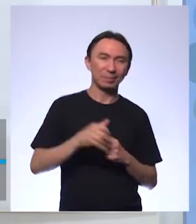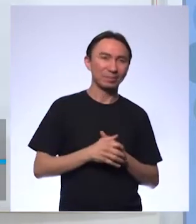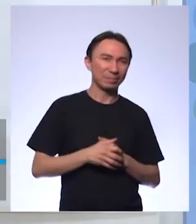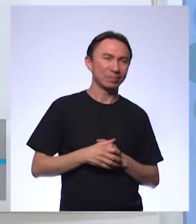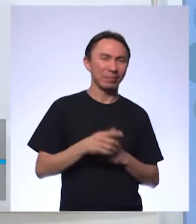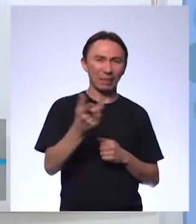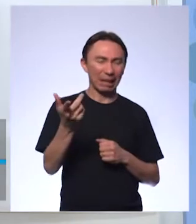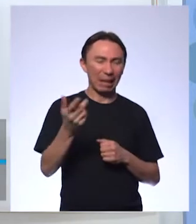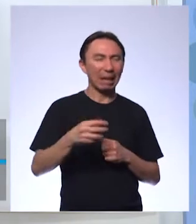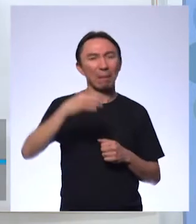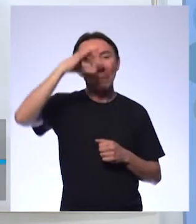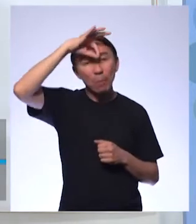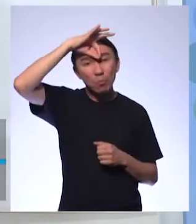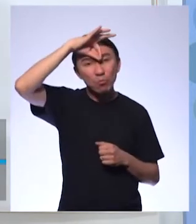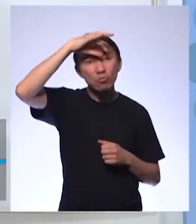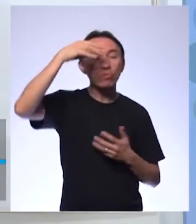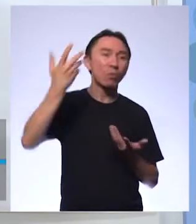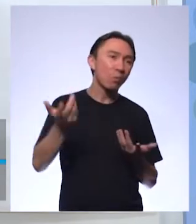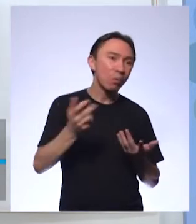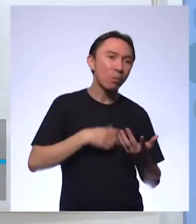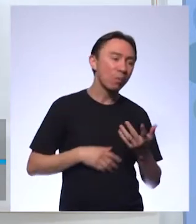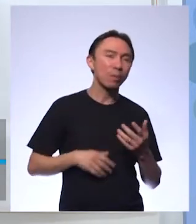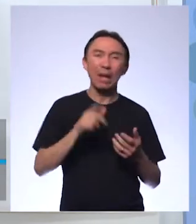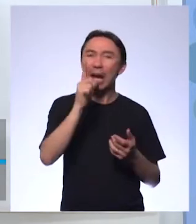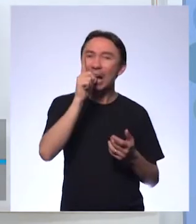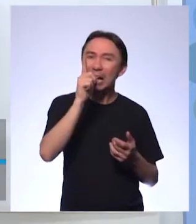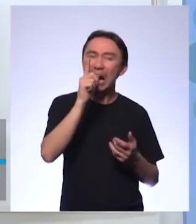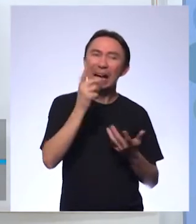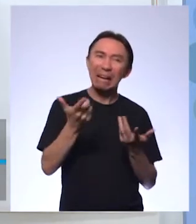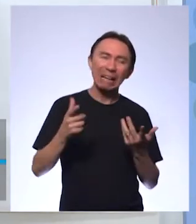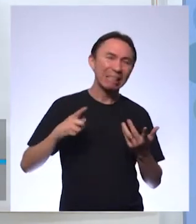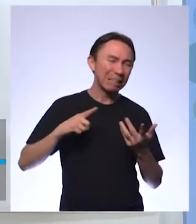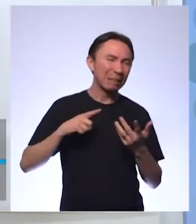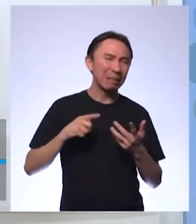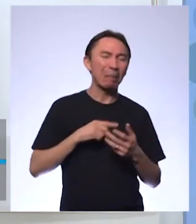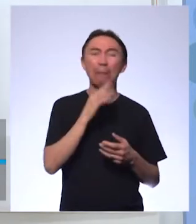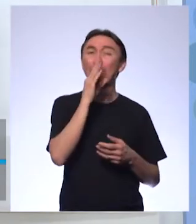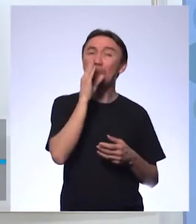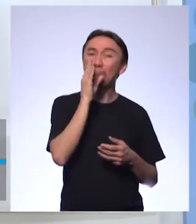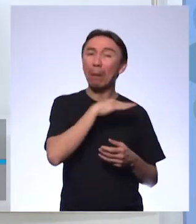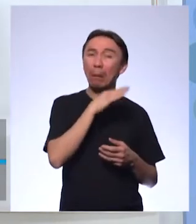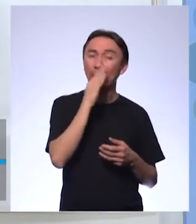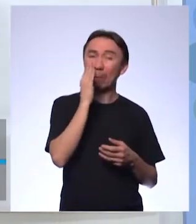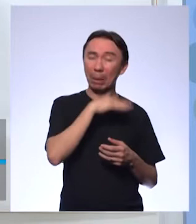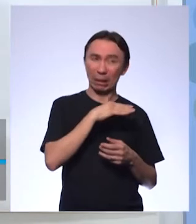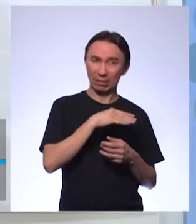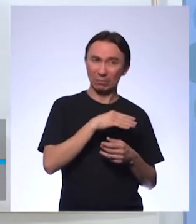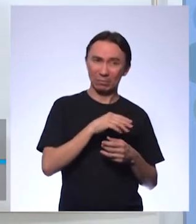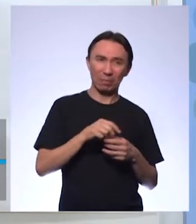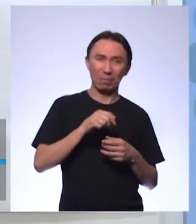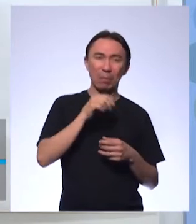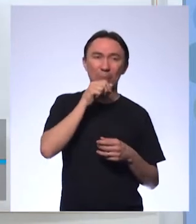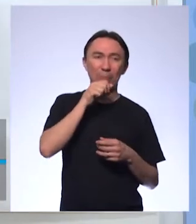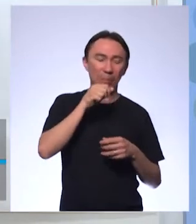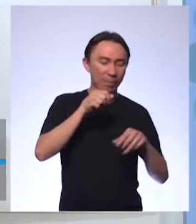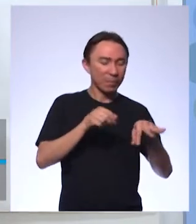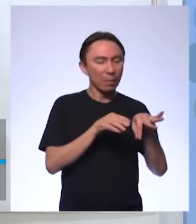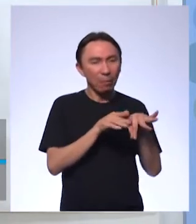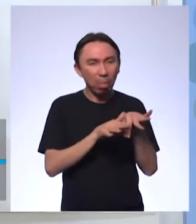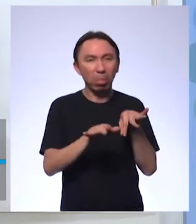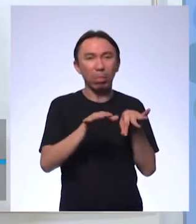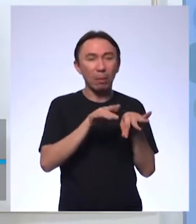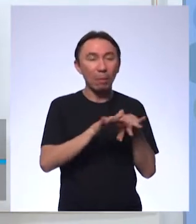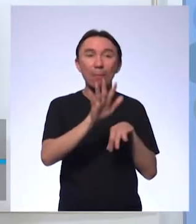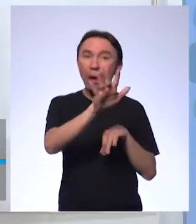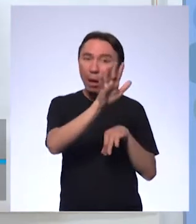da vagina, do pênis, etc. E vai ter secreções mal cheirosas, etc. e tal. Mas que é tratável com antibiótico.